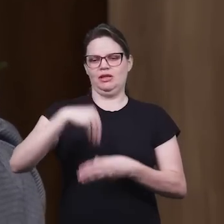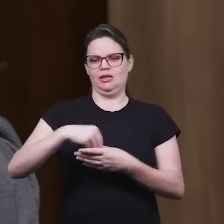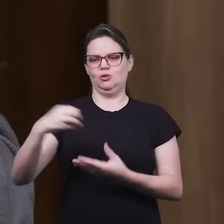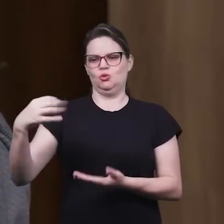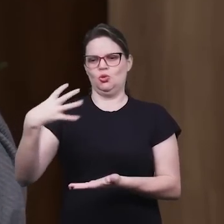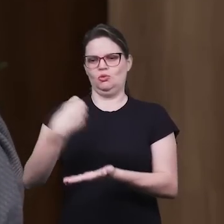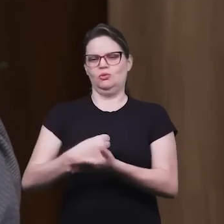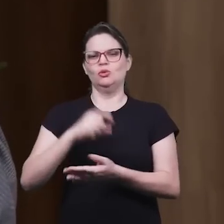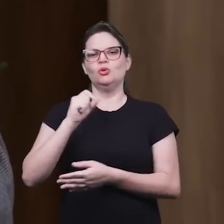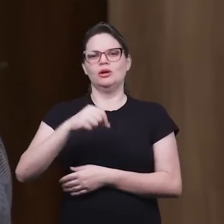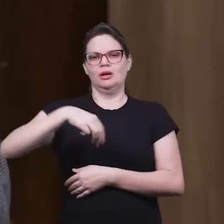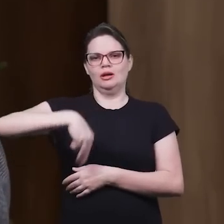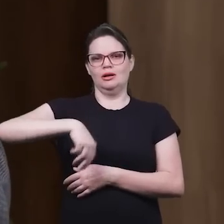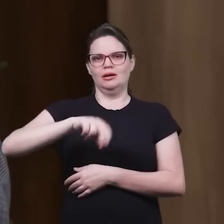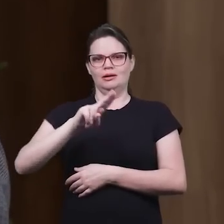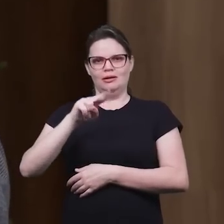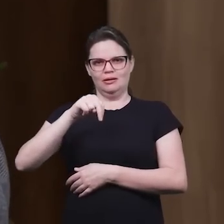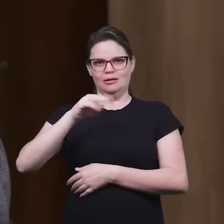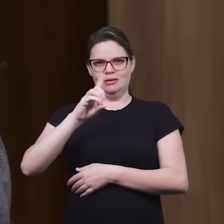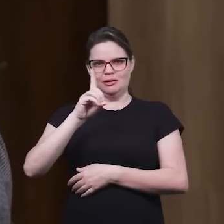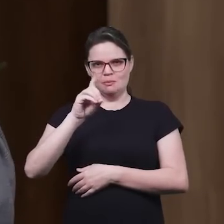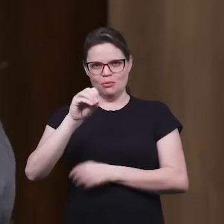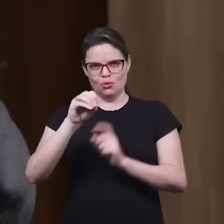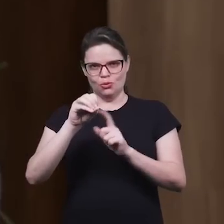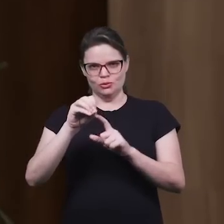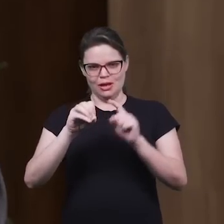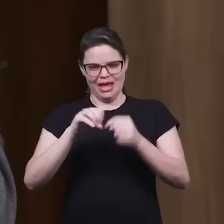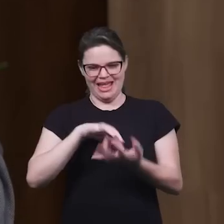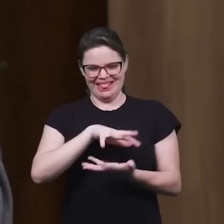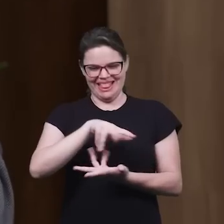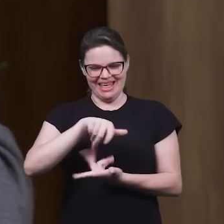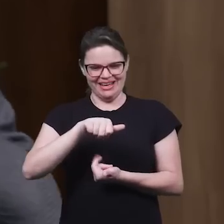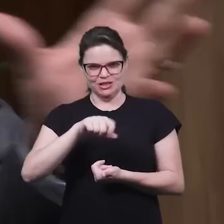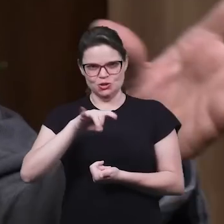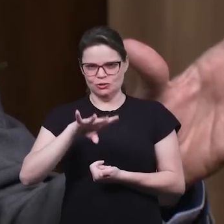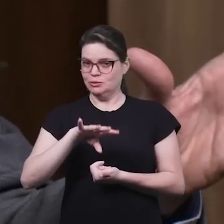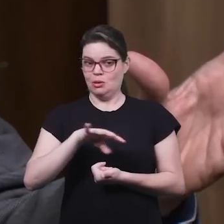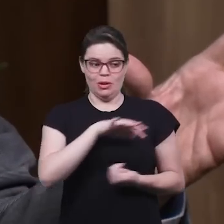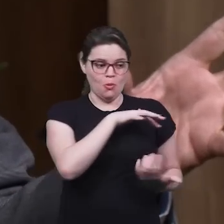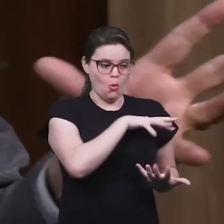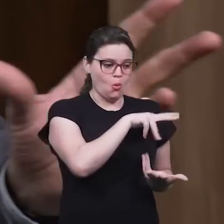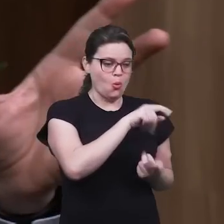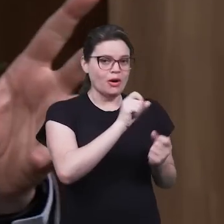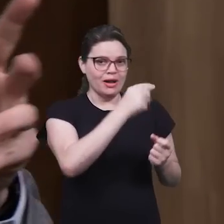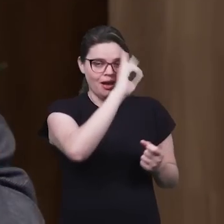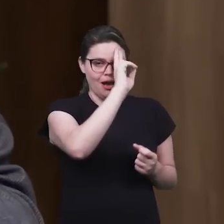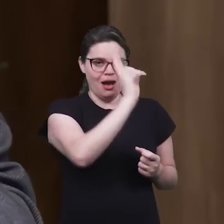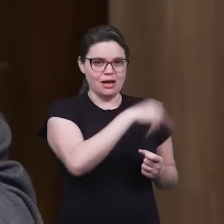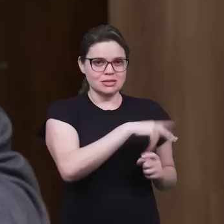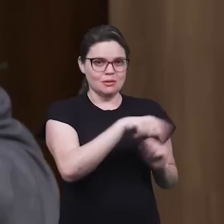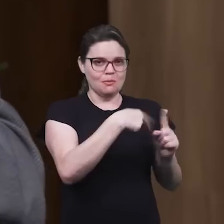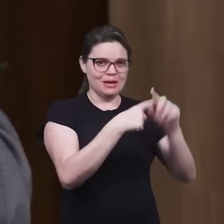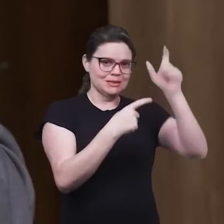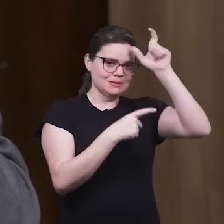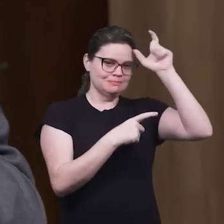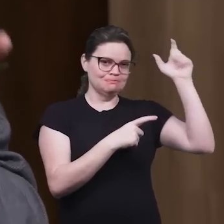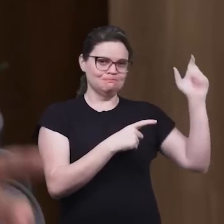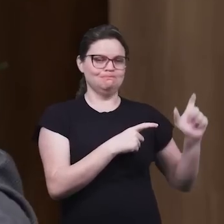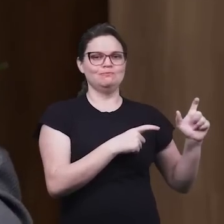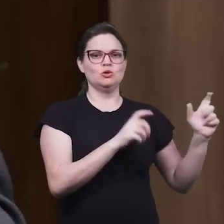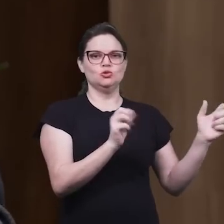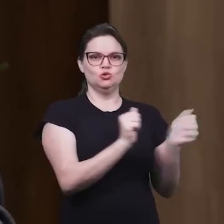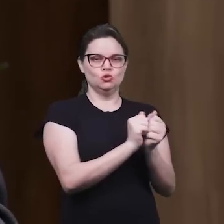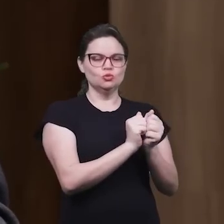do próprio maligno. Consórcio, né? É um consórcio. E o Senhor Jesus, quando orou aquela